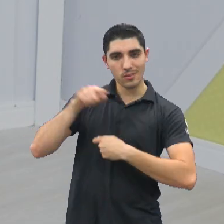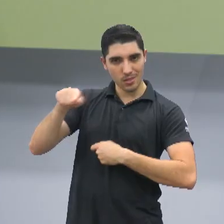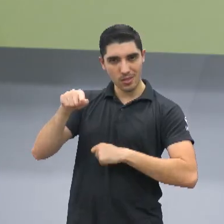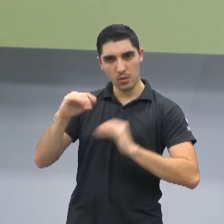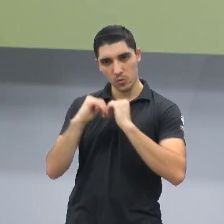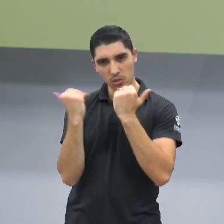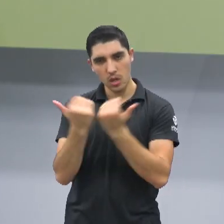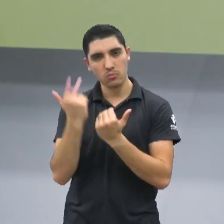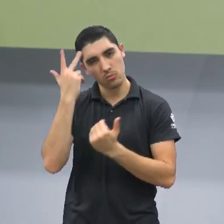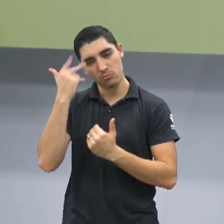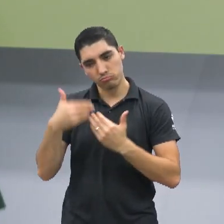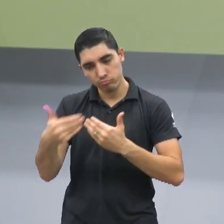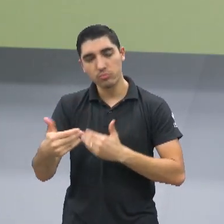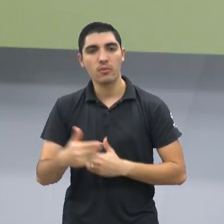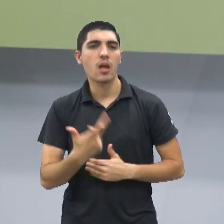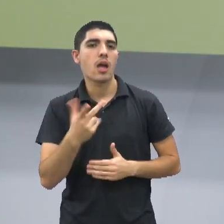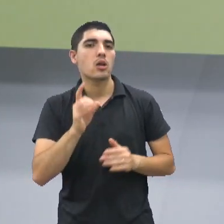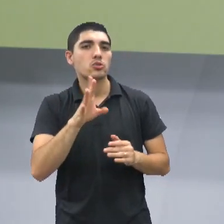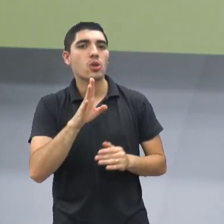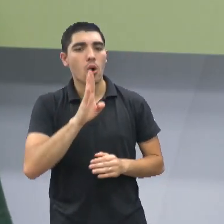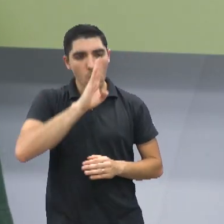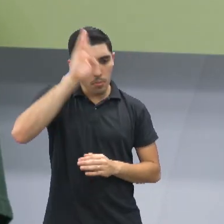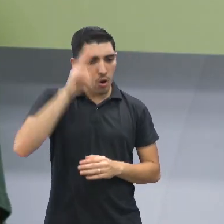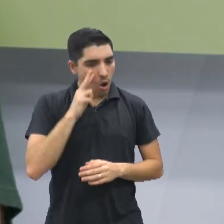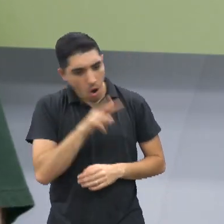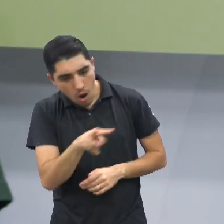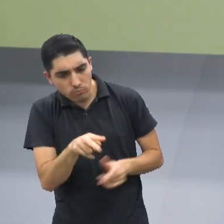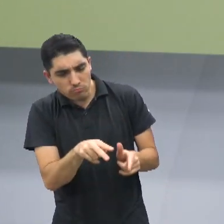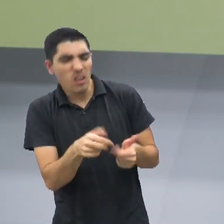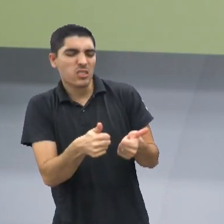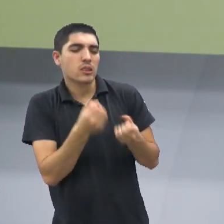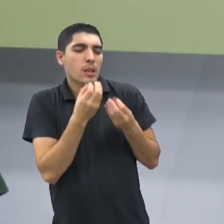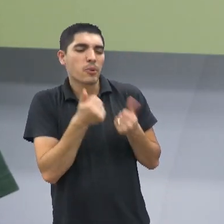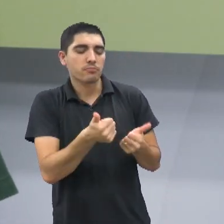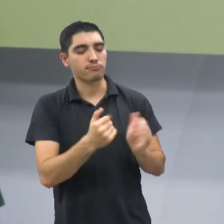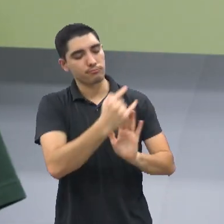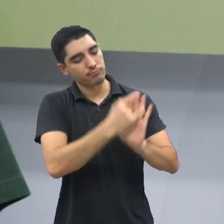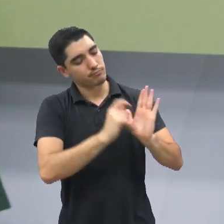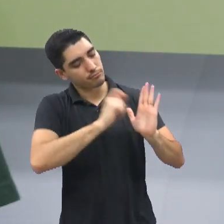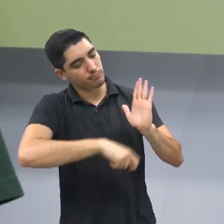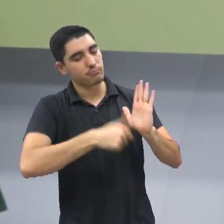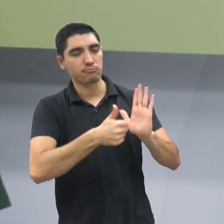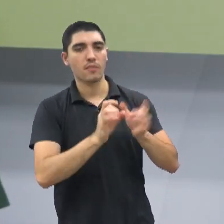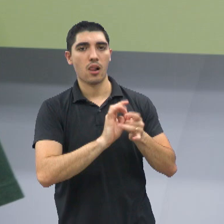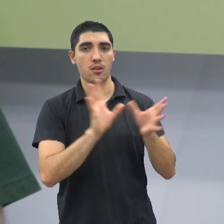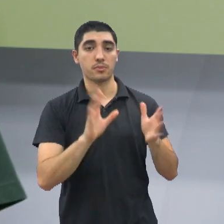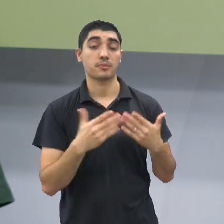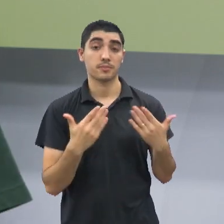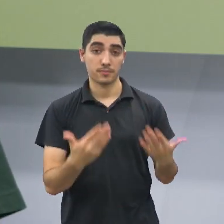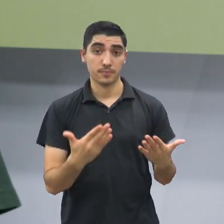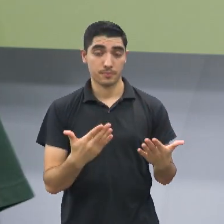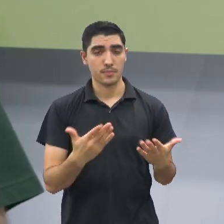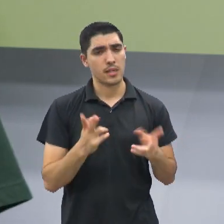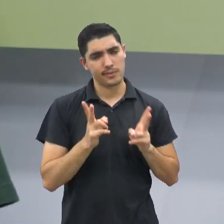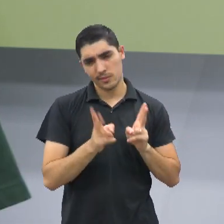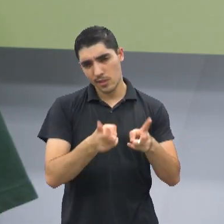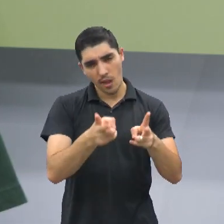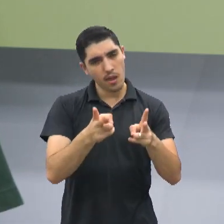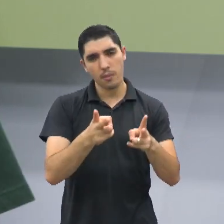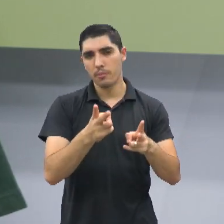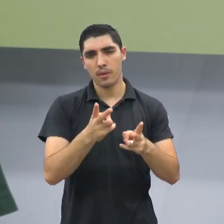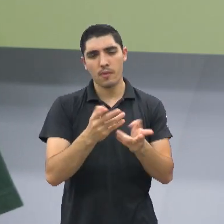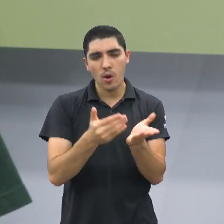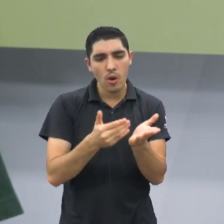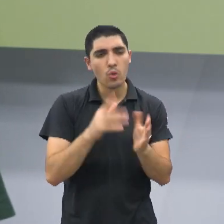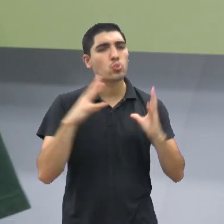né É questão do bombeiro lá checar assim é tá bom aí dá o dá o ok e libera e todo ano todo começo de ano os